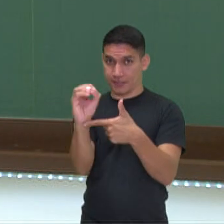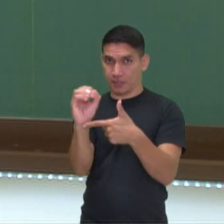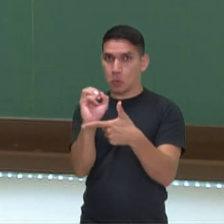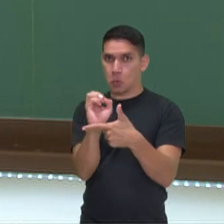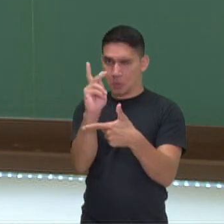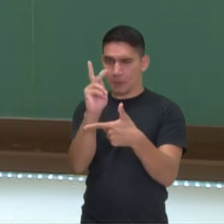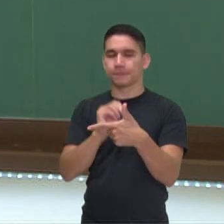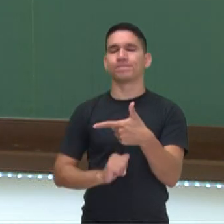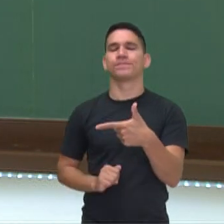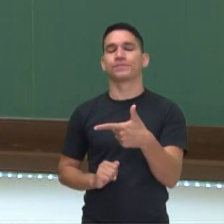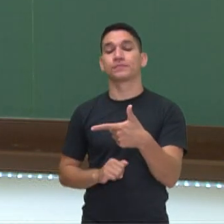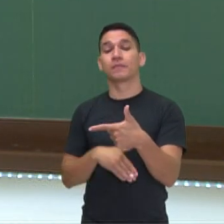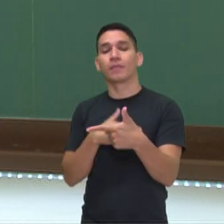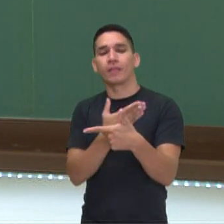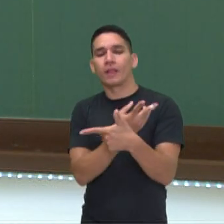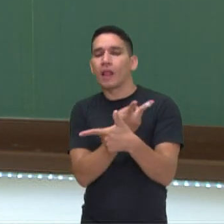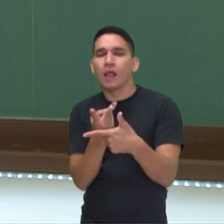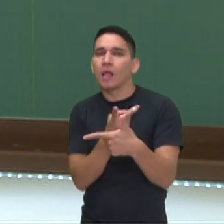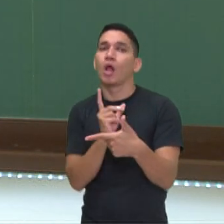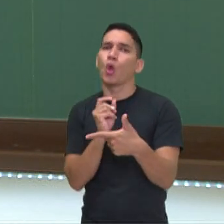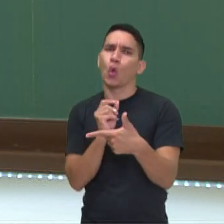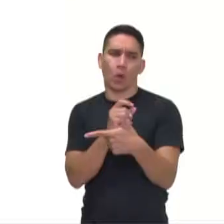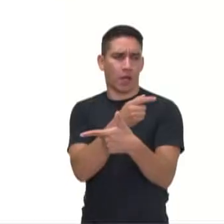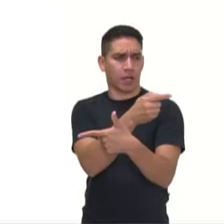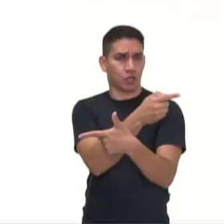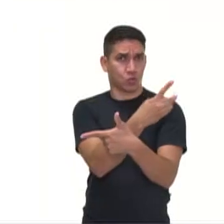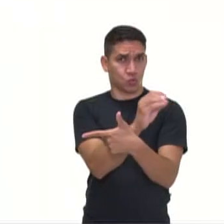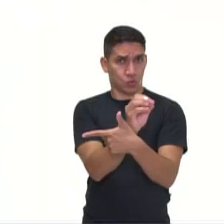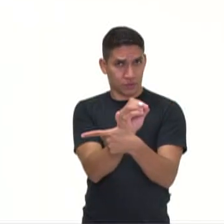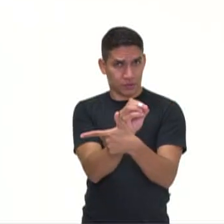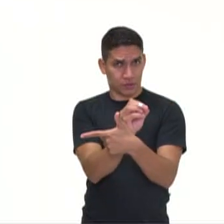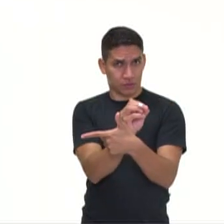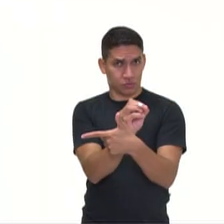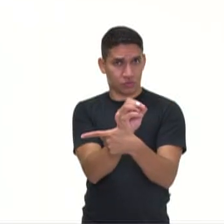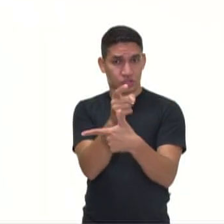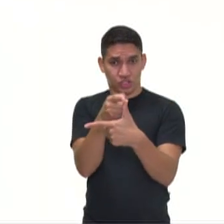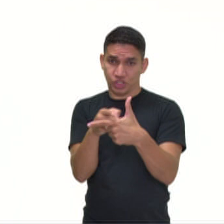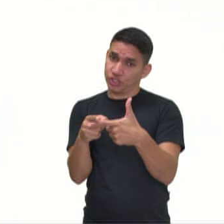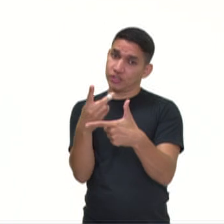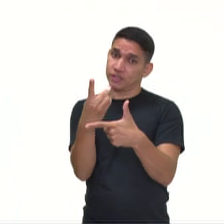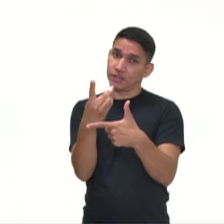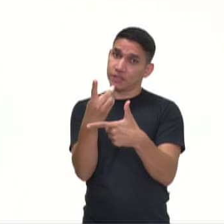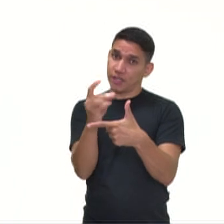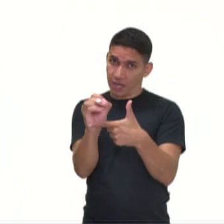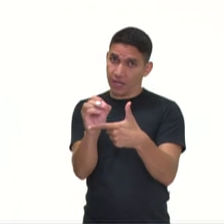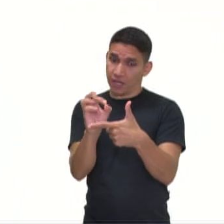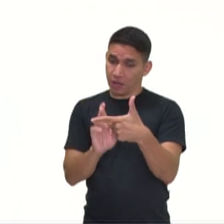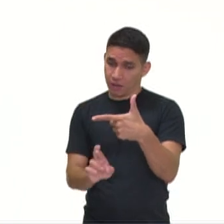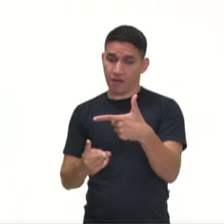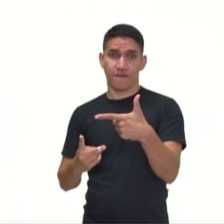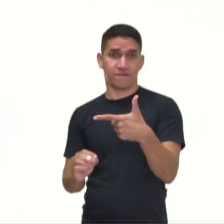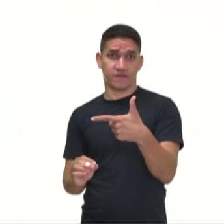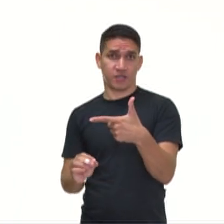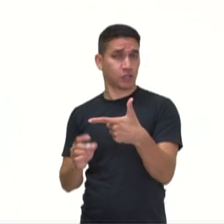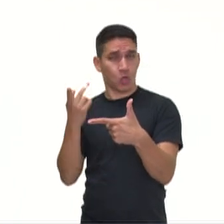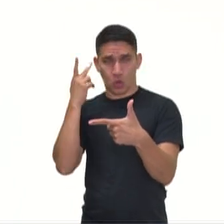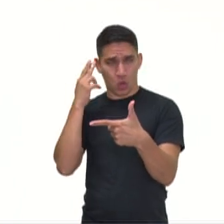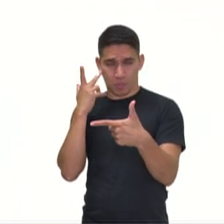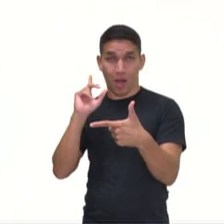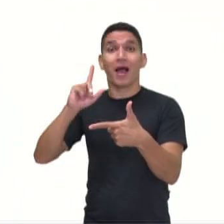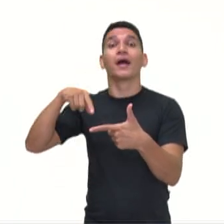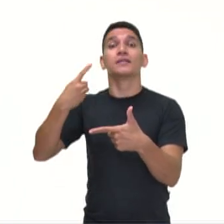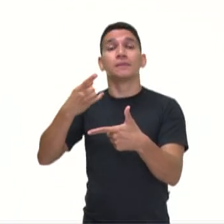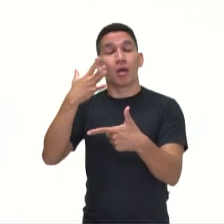ok? Então, 200 dividido por 10 é 20. Eu faço a divisão normal e depois